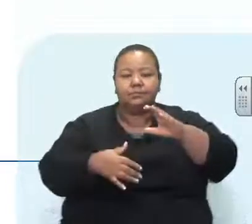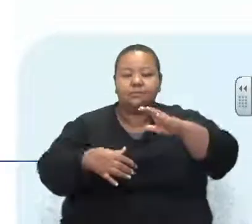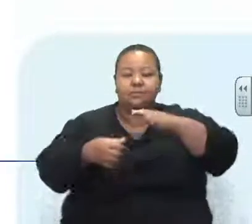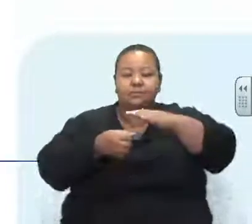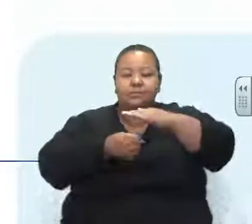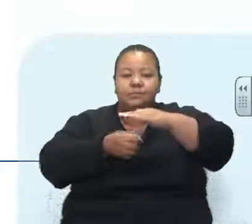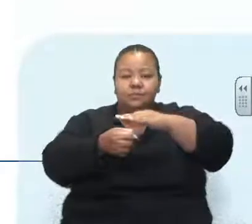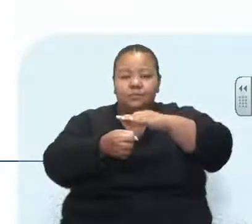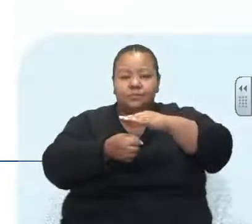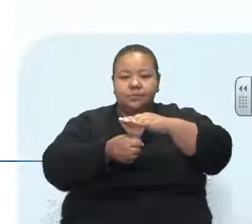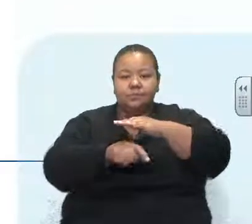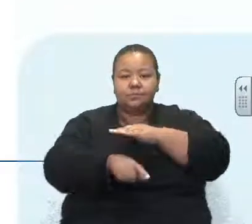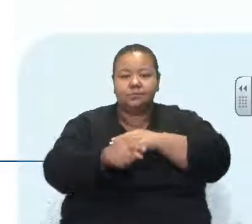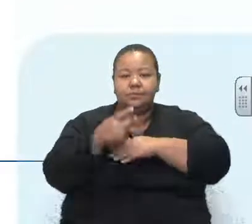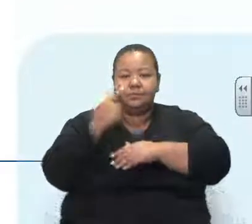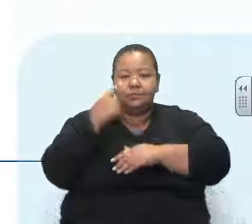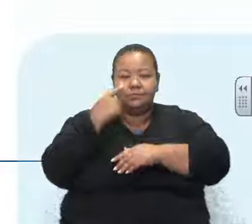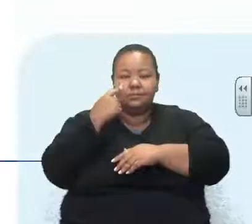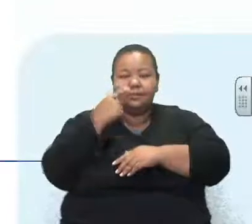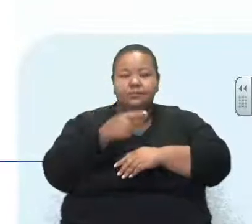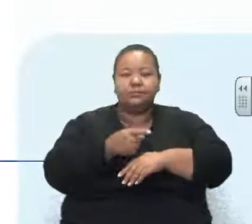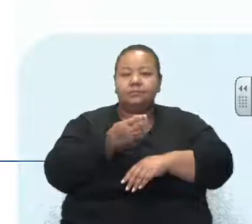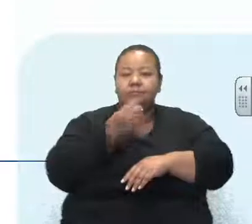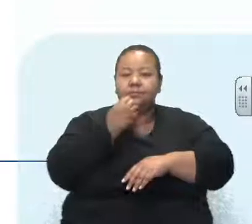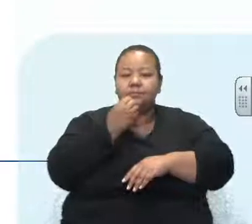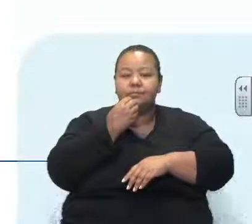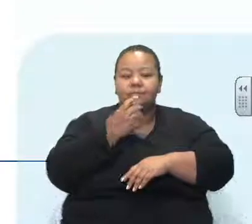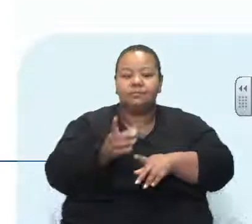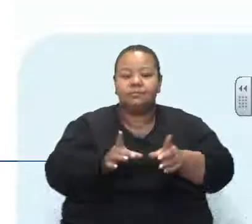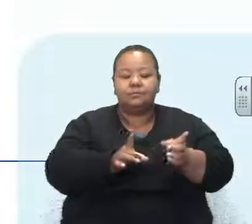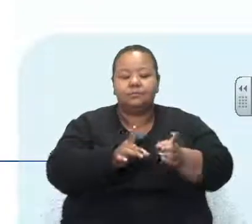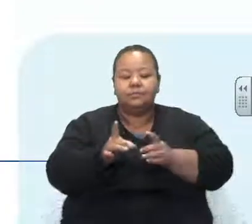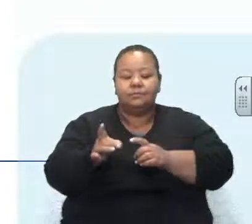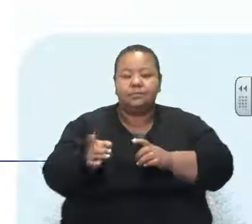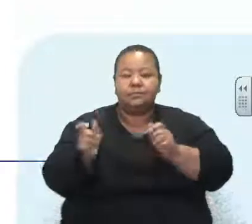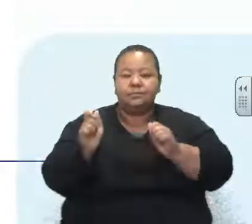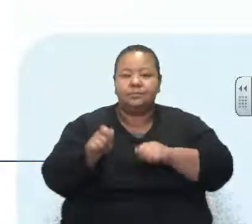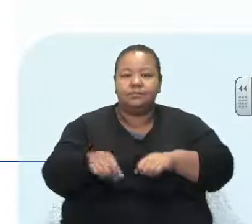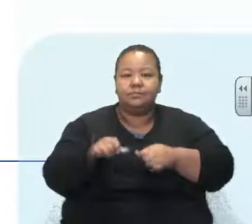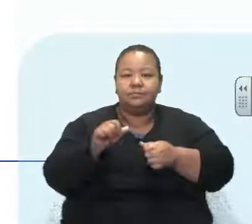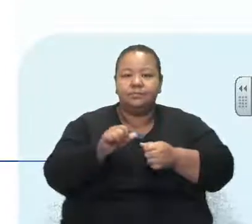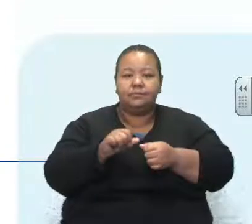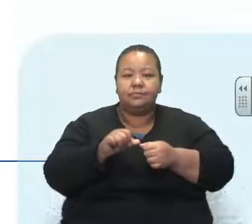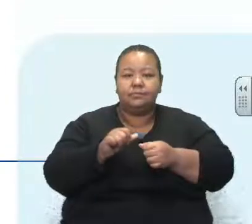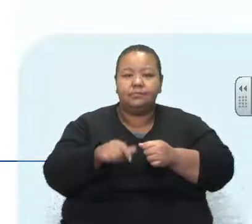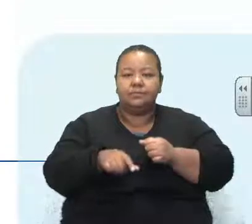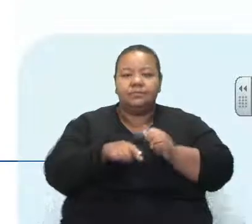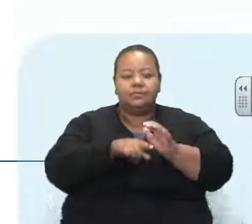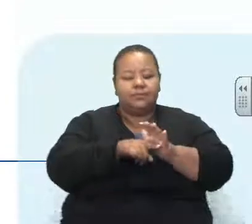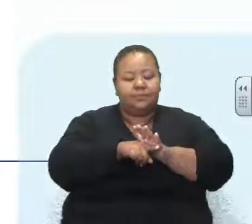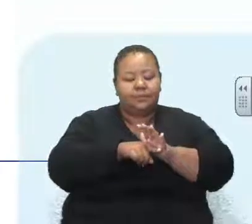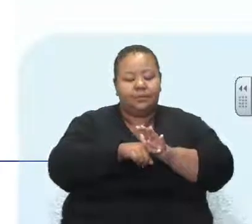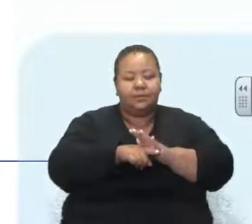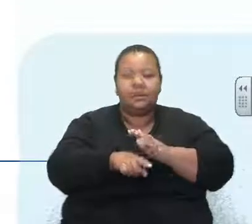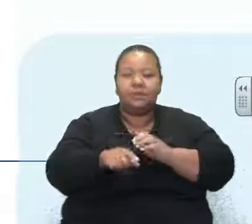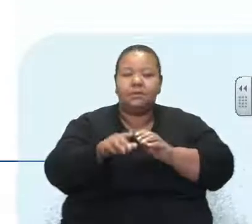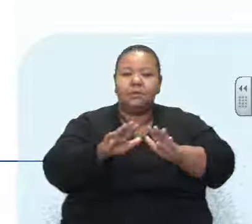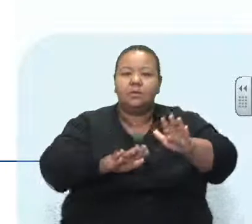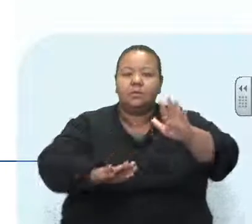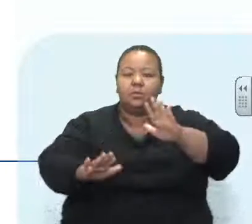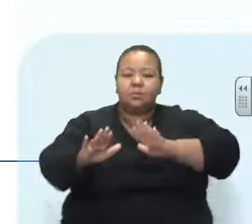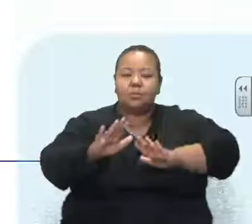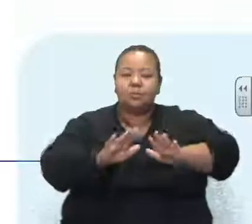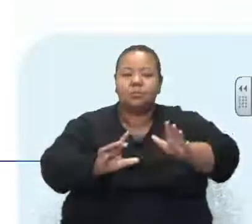meus nichos de mercado. Então, eu vou ver minhas oportunidades de venda que eu posso realizar pesquisa sobre a organização